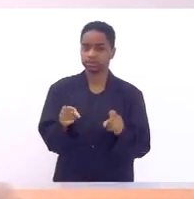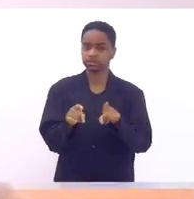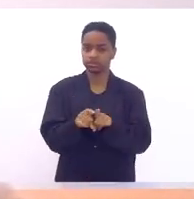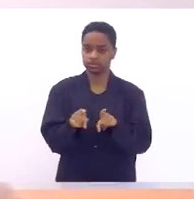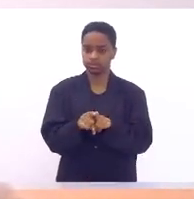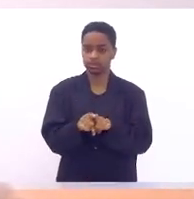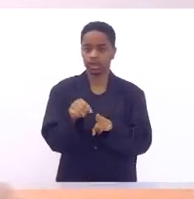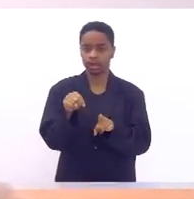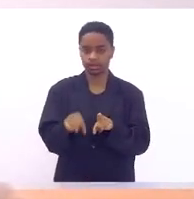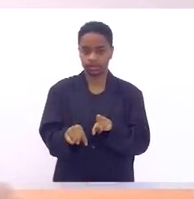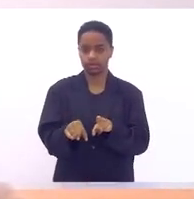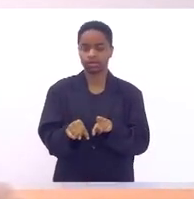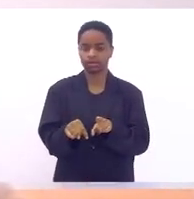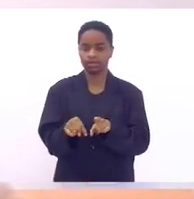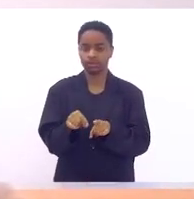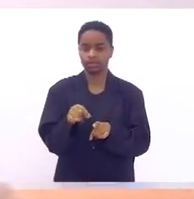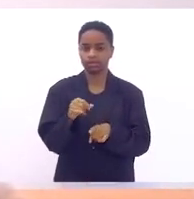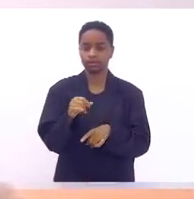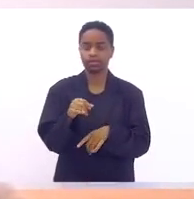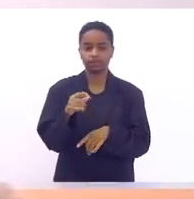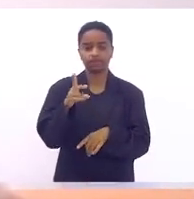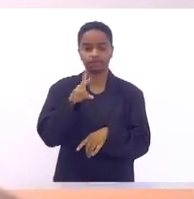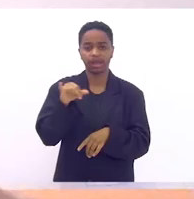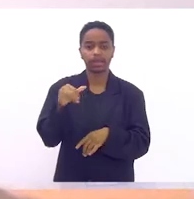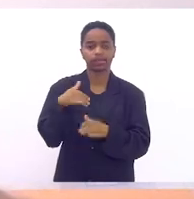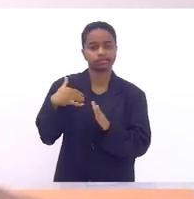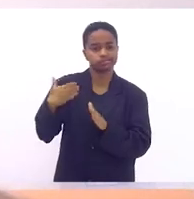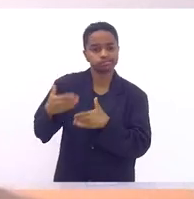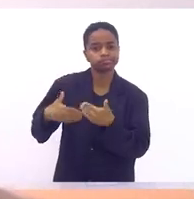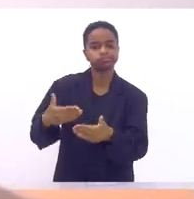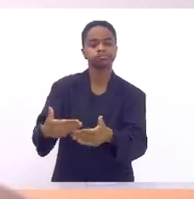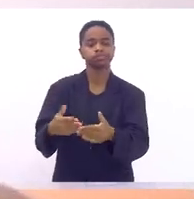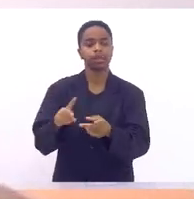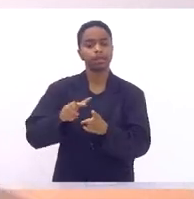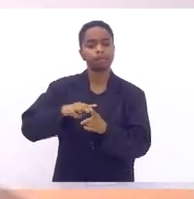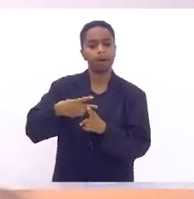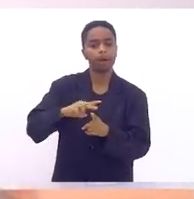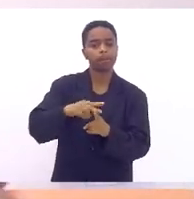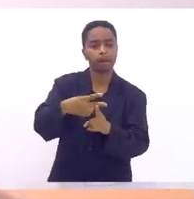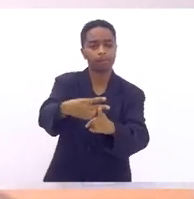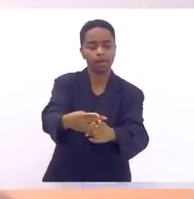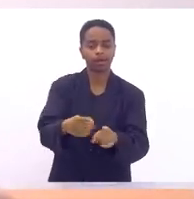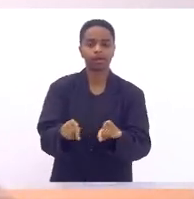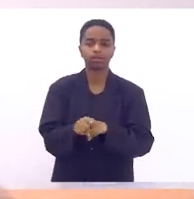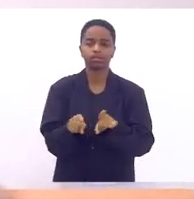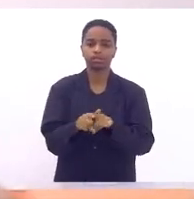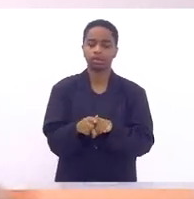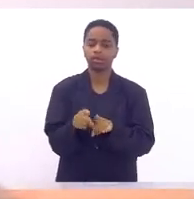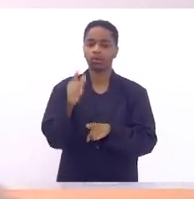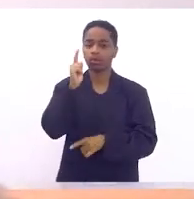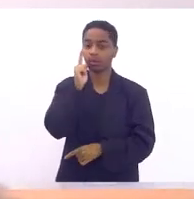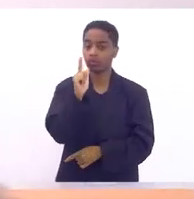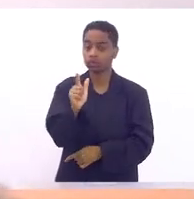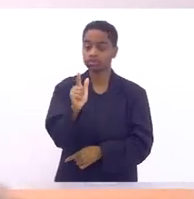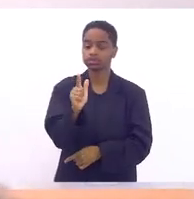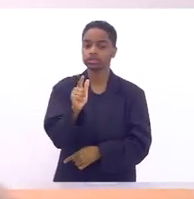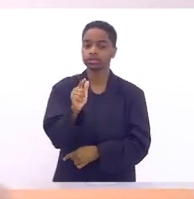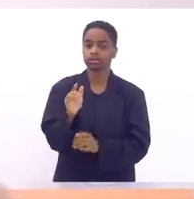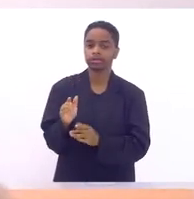que essa a frente vai ser extremamente fértil e que vai ser esse esse mecanismo